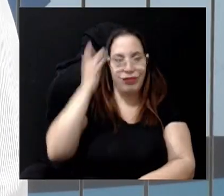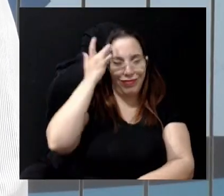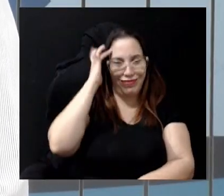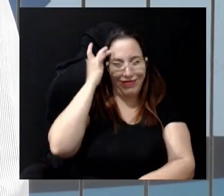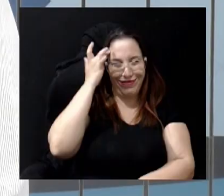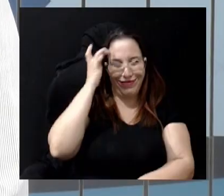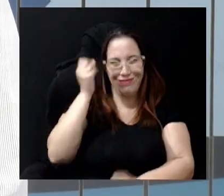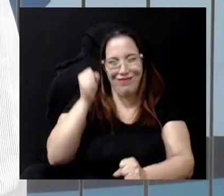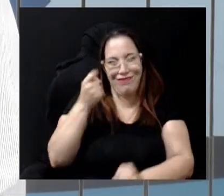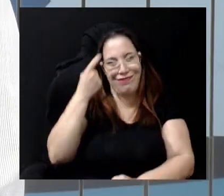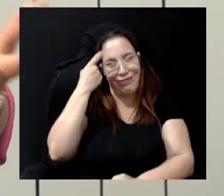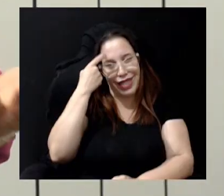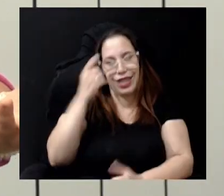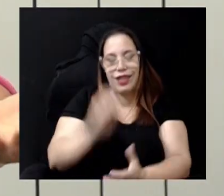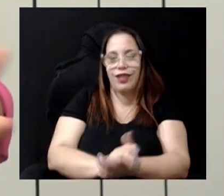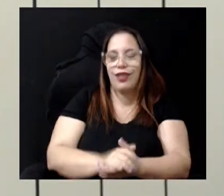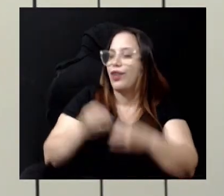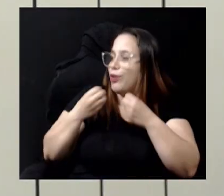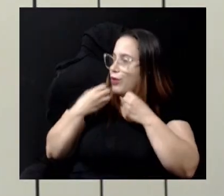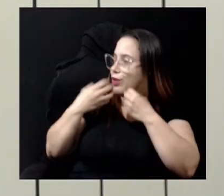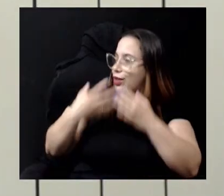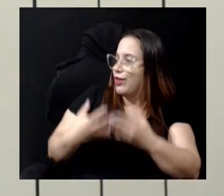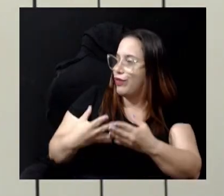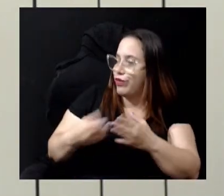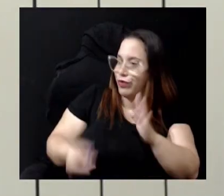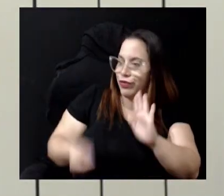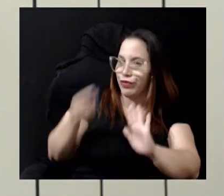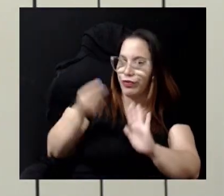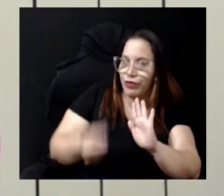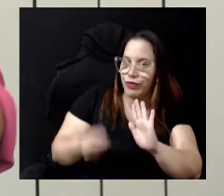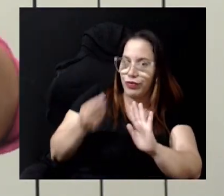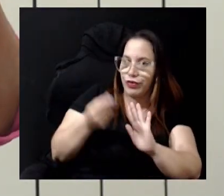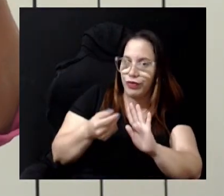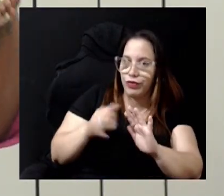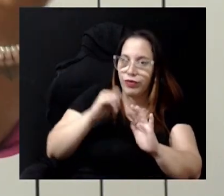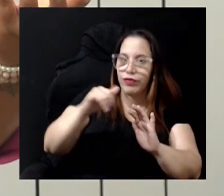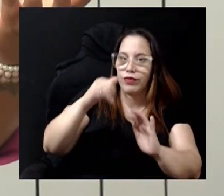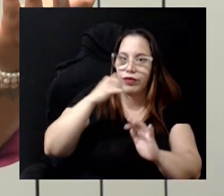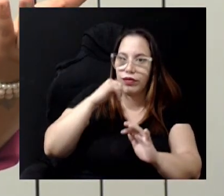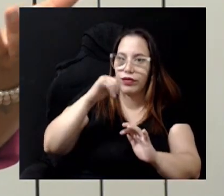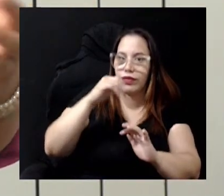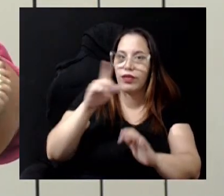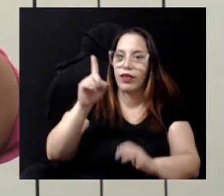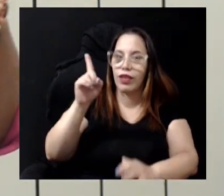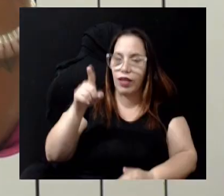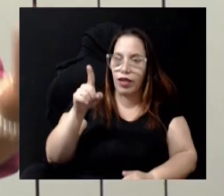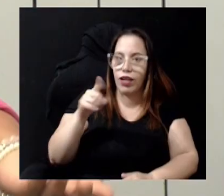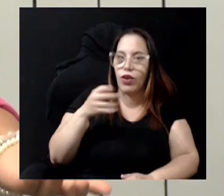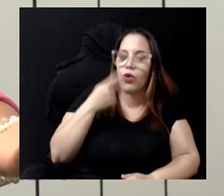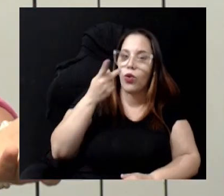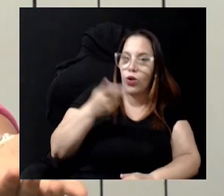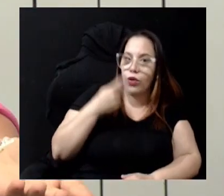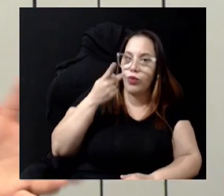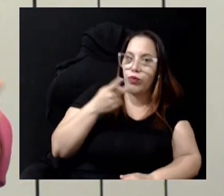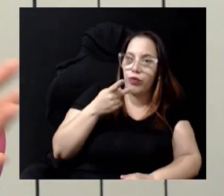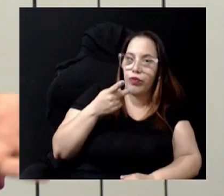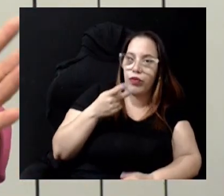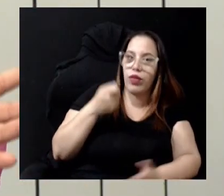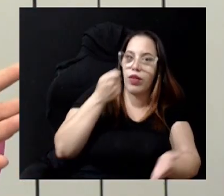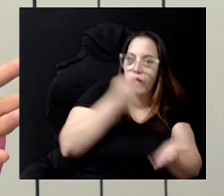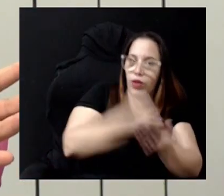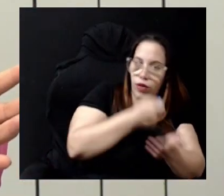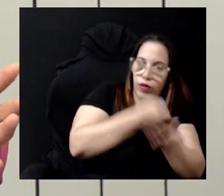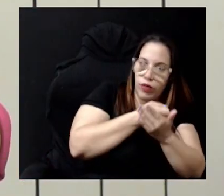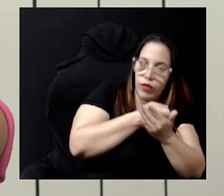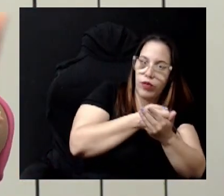horário de verão. Muito bem. E a economia de energia elétrica, né? Já se tem aí a comprovação de que realmente no